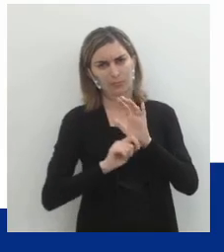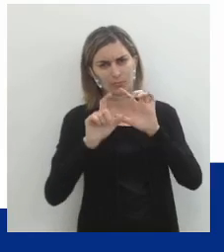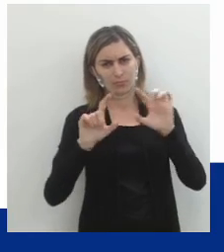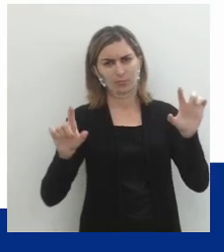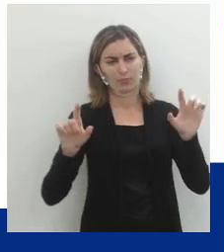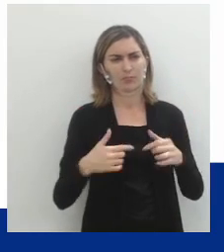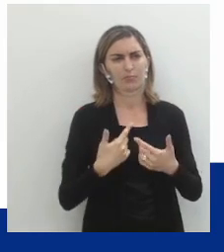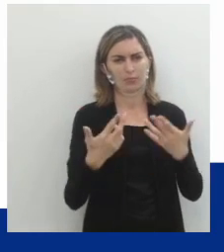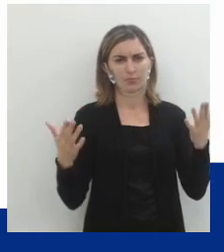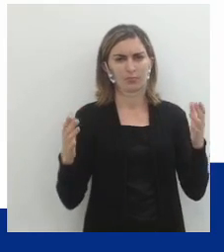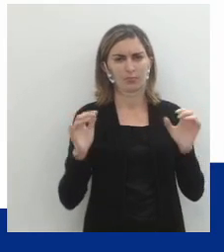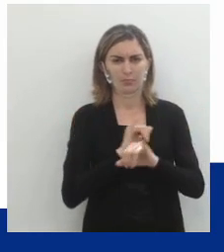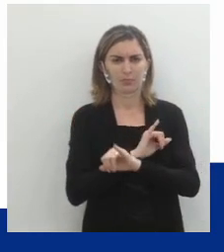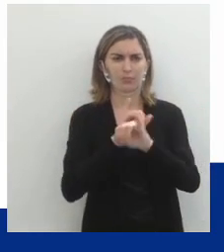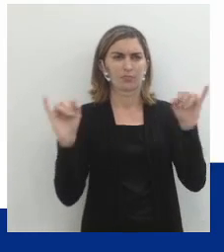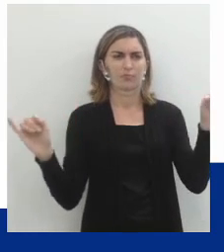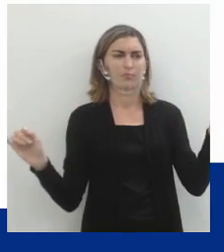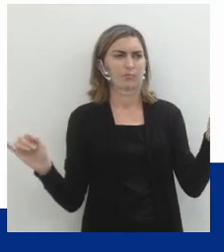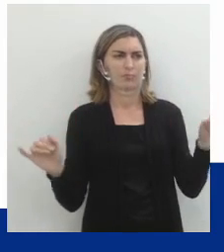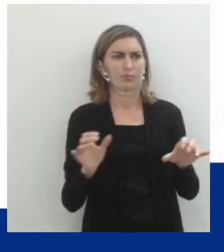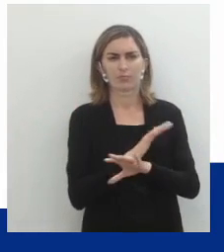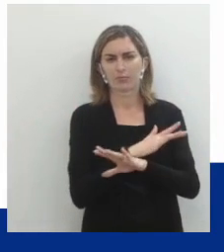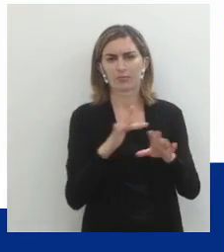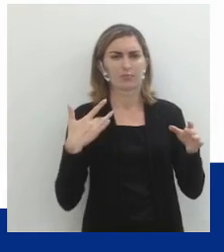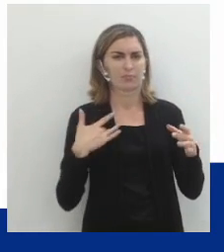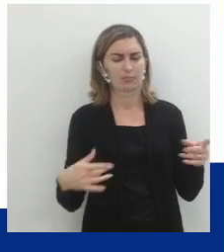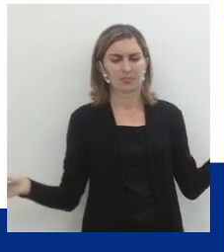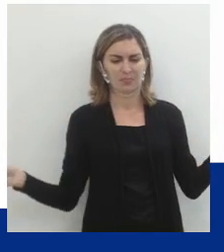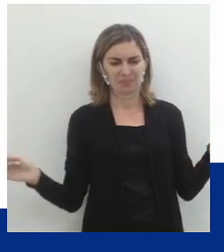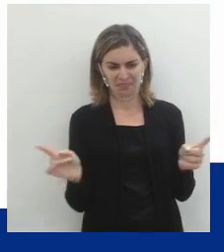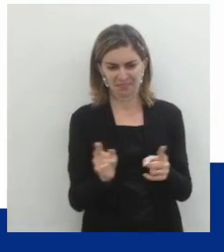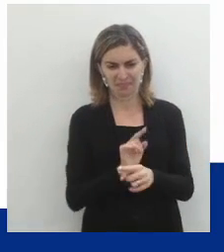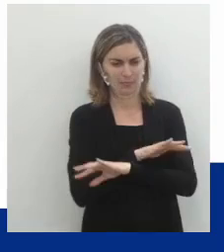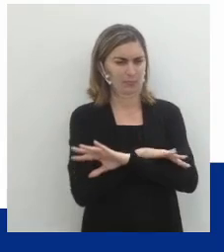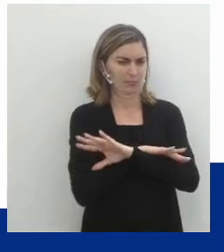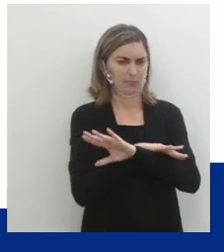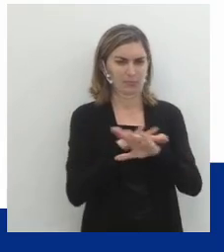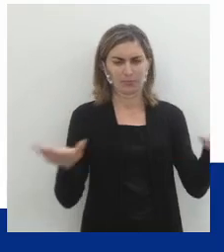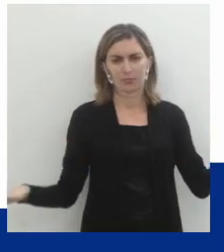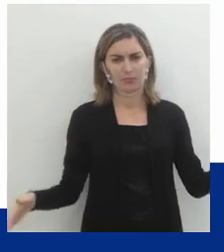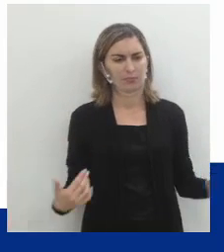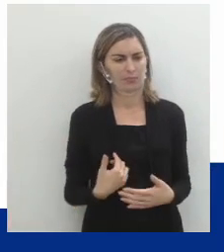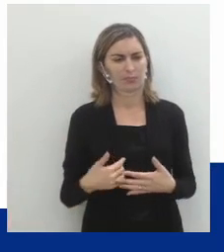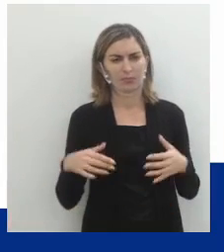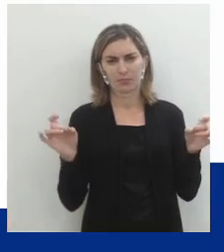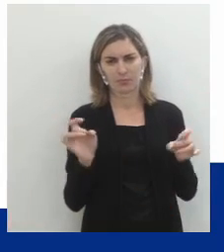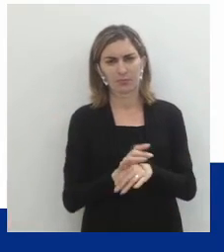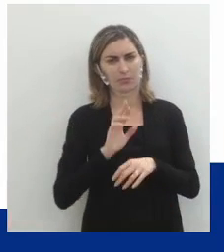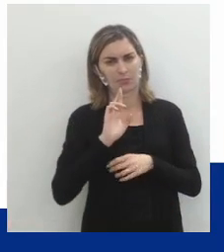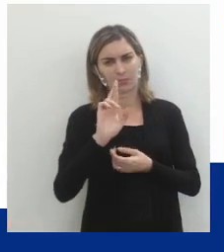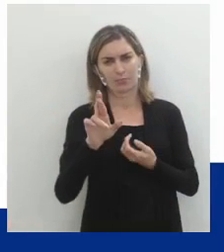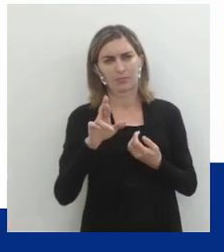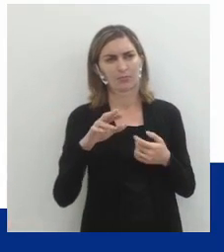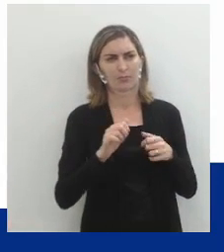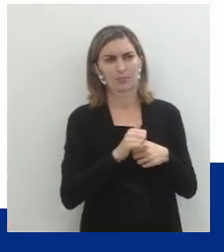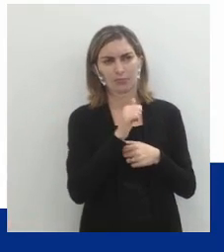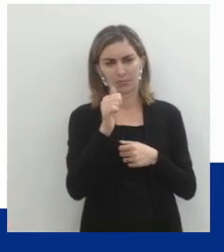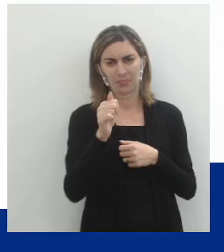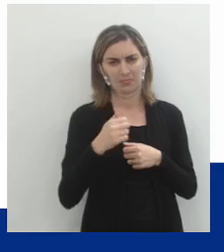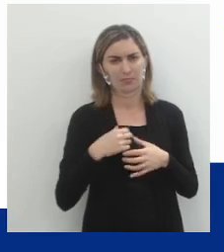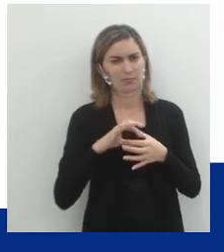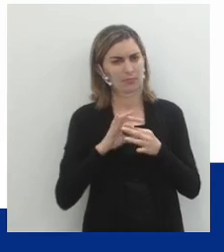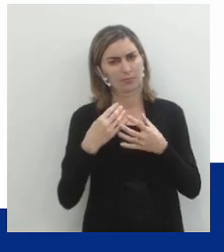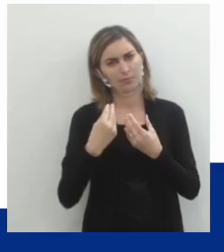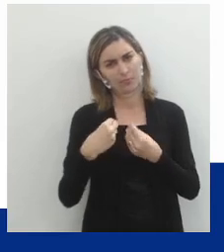E Robertão já me anunciou ali, Walter, infelizmente nosso tempo acabou e a gente vai ficar aí na resposta somente da letra A. E eu